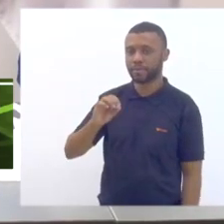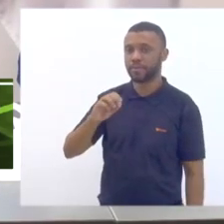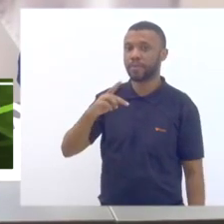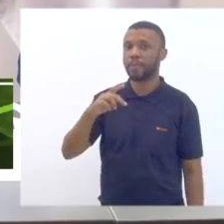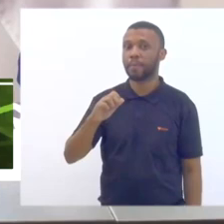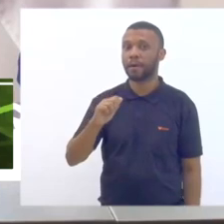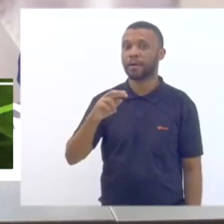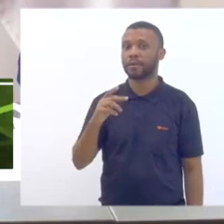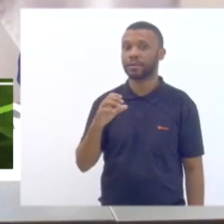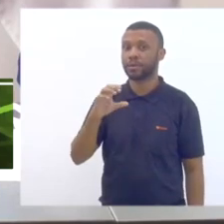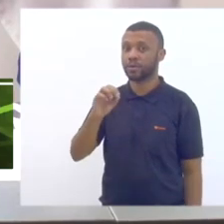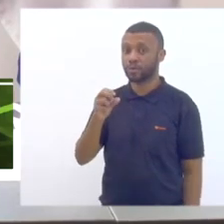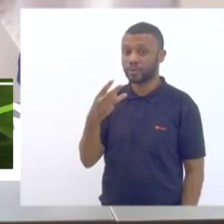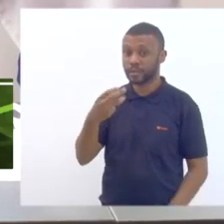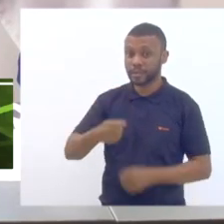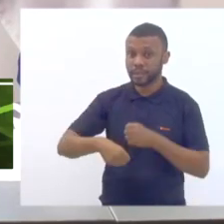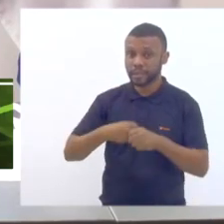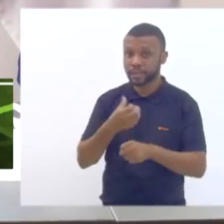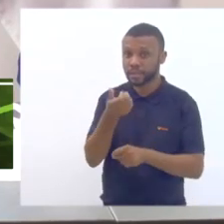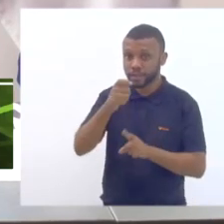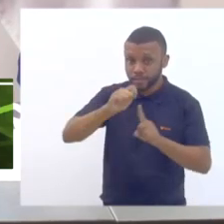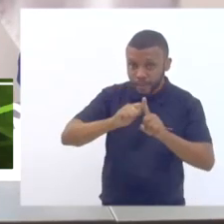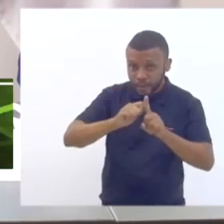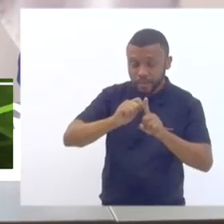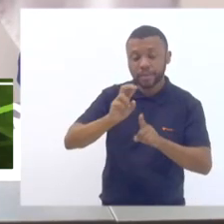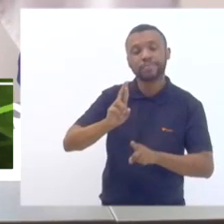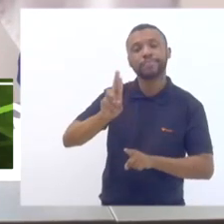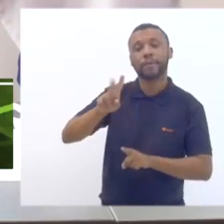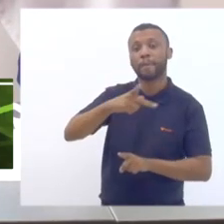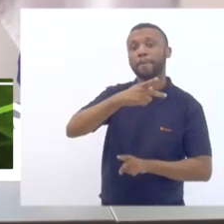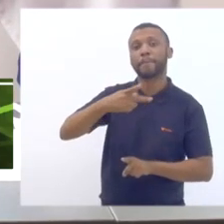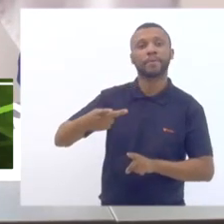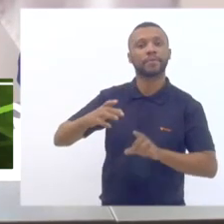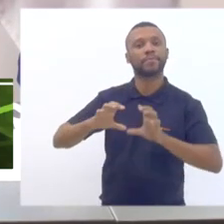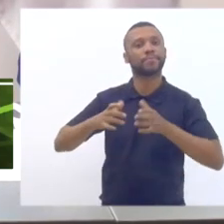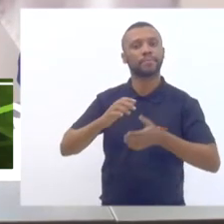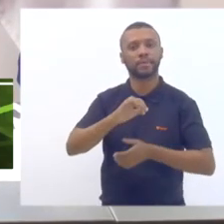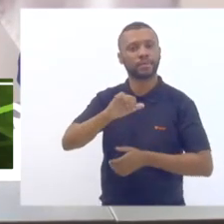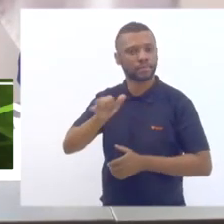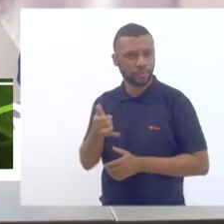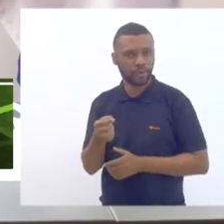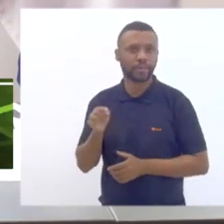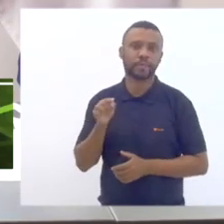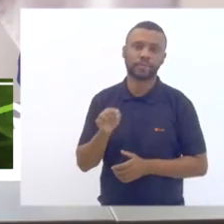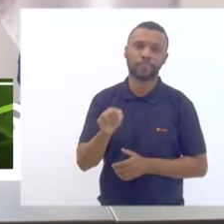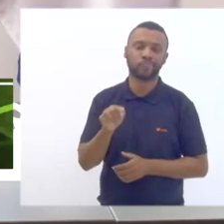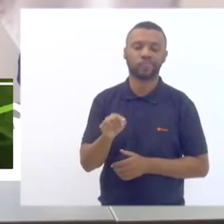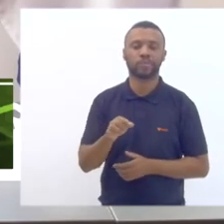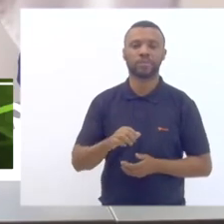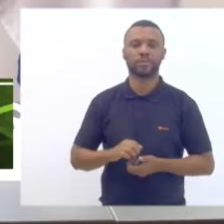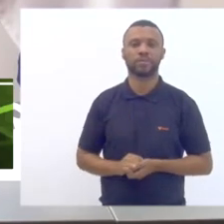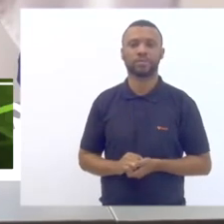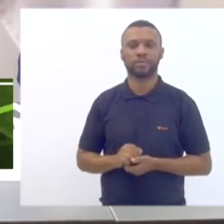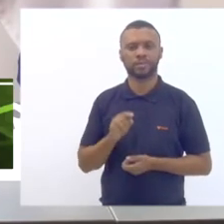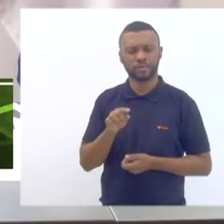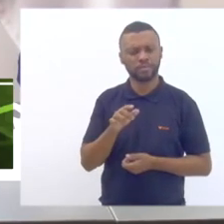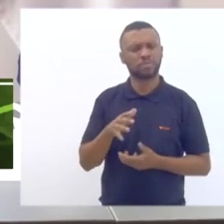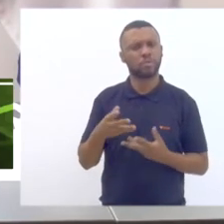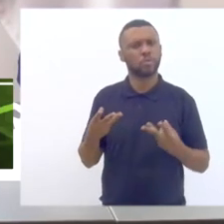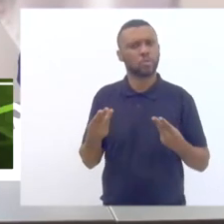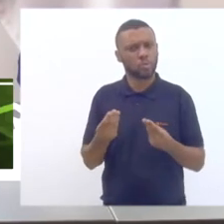3 anos e meio presidiu a Comissão de Constituição e Justiça e de forma